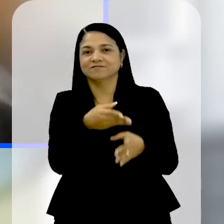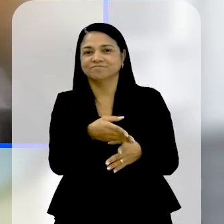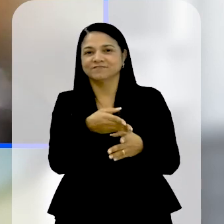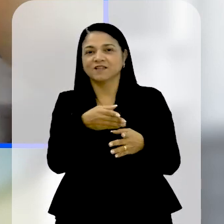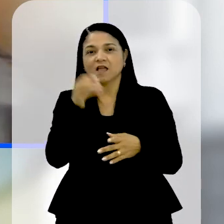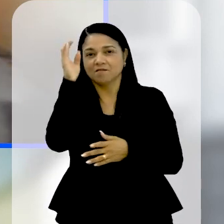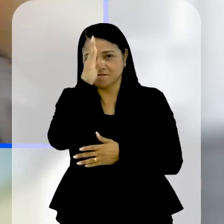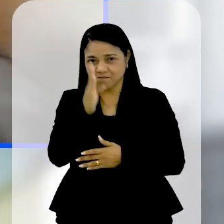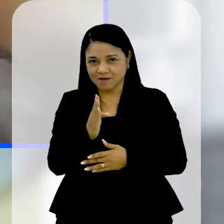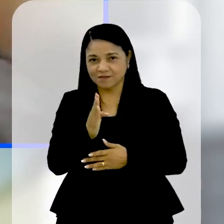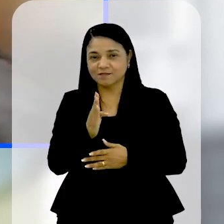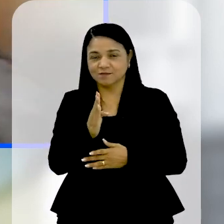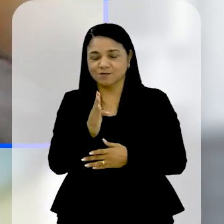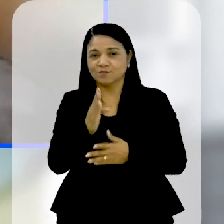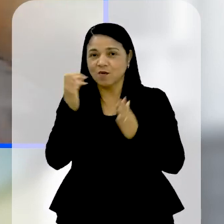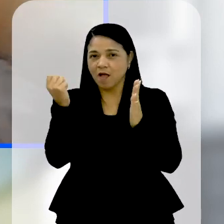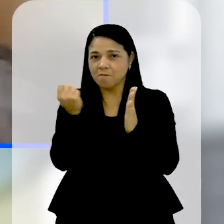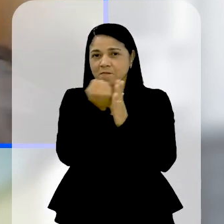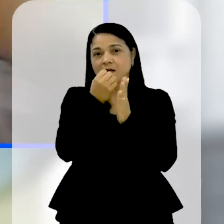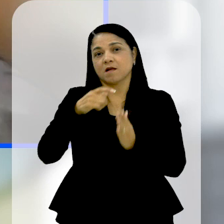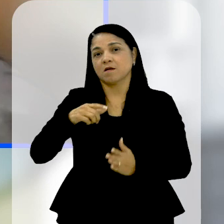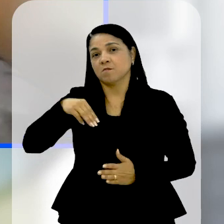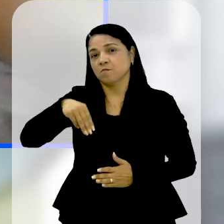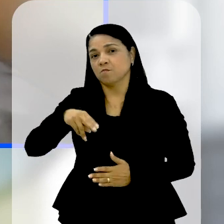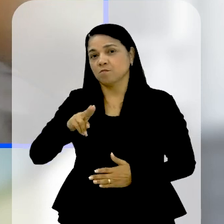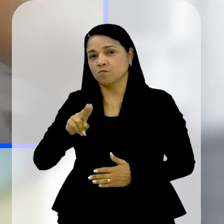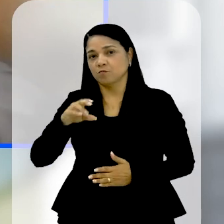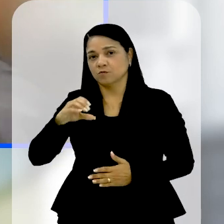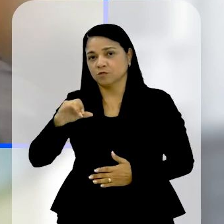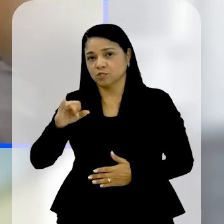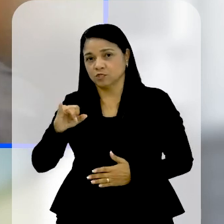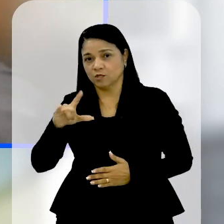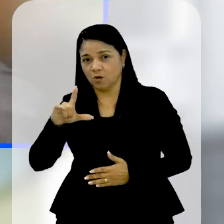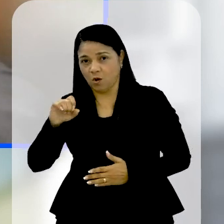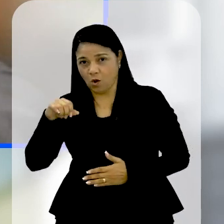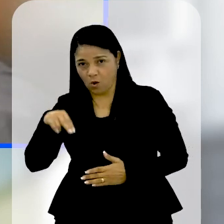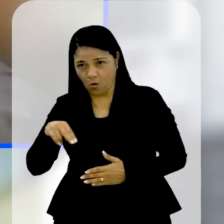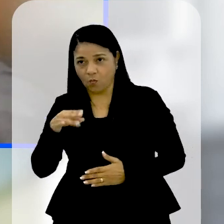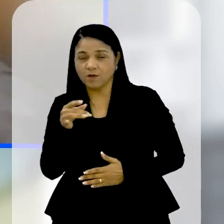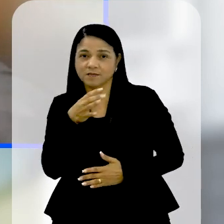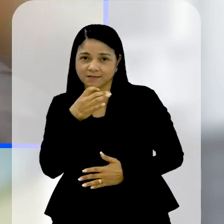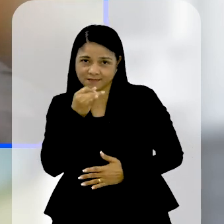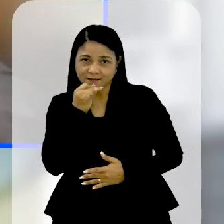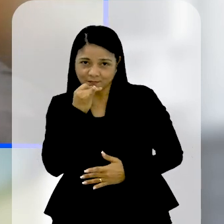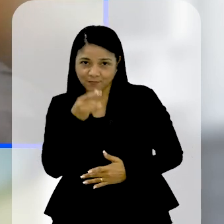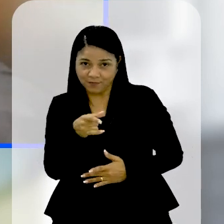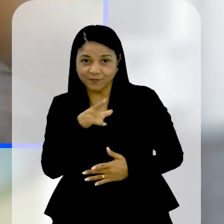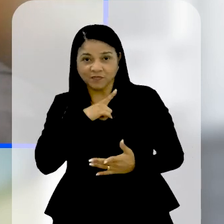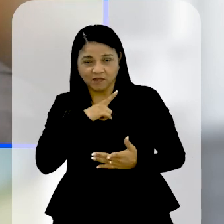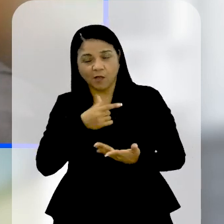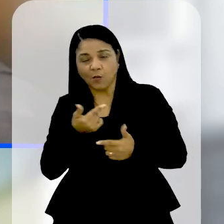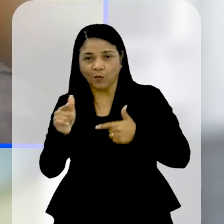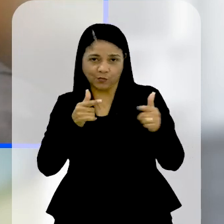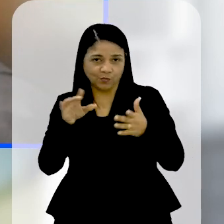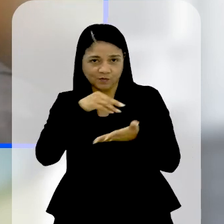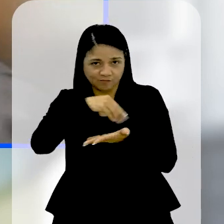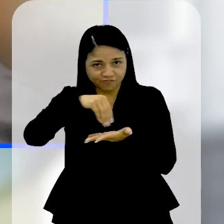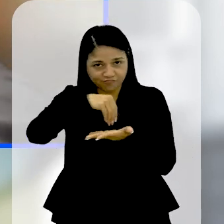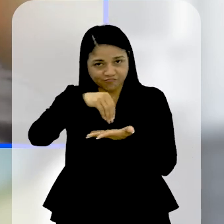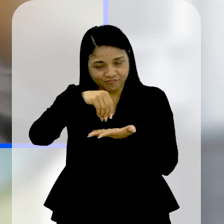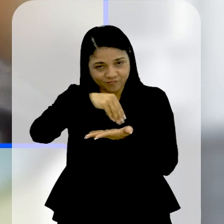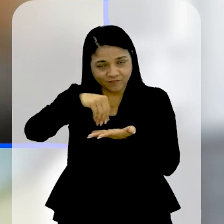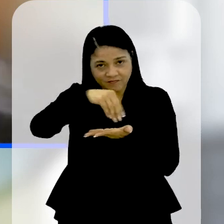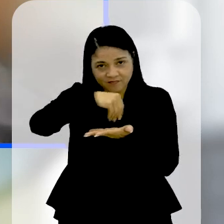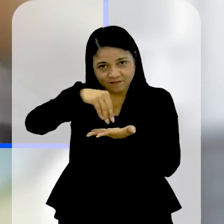aqui no Brasil, especificamente a marca Mucilon, que a gente está falando, mas a gente vê isso muito comum em outros cereais